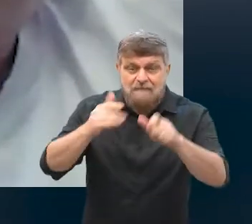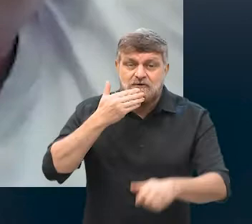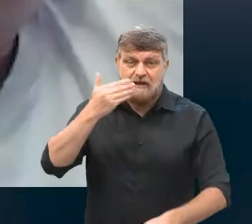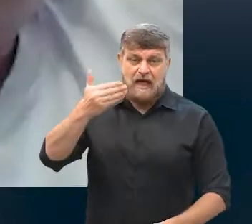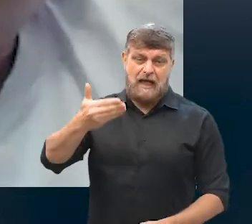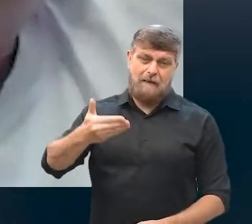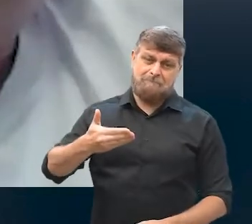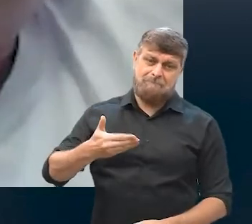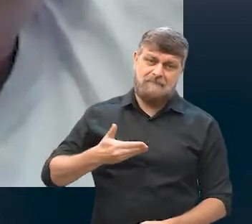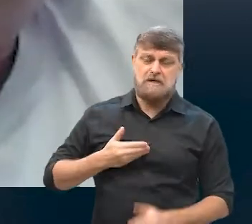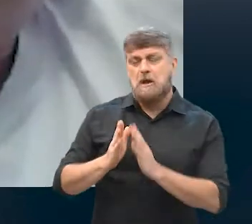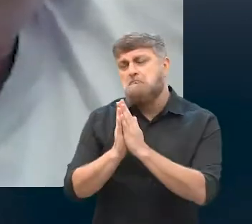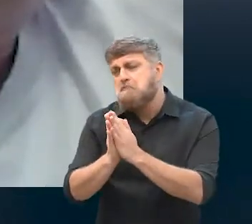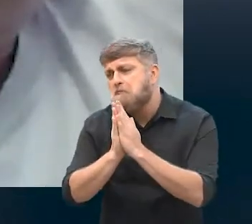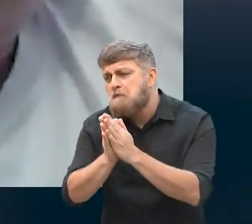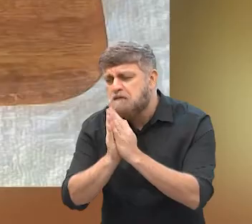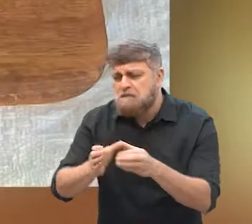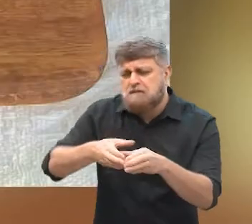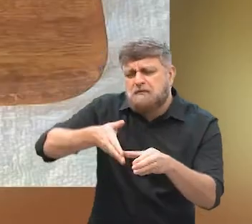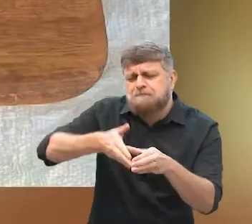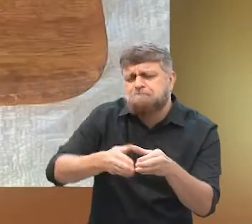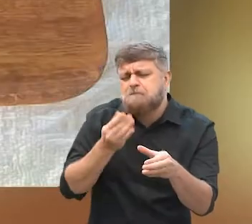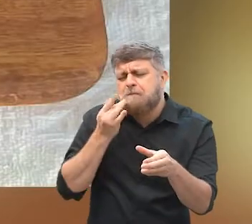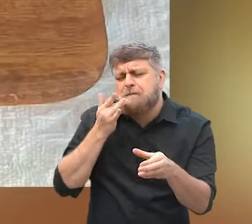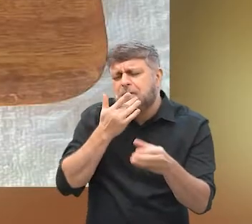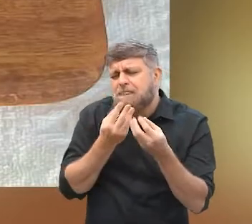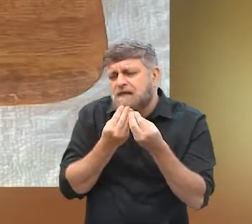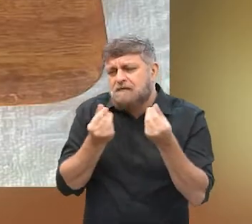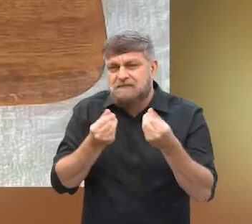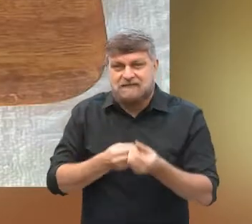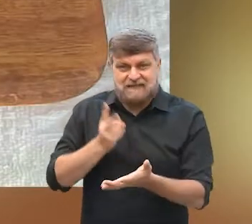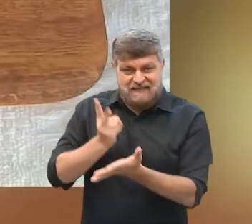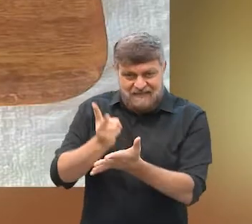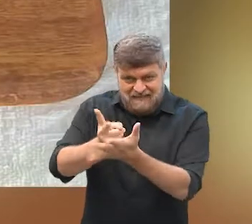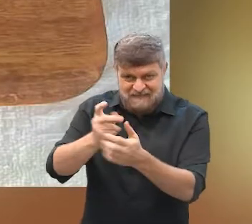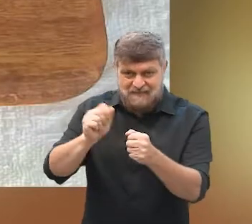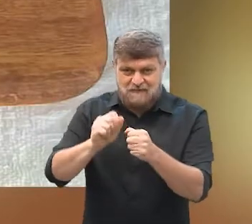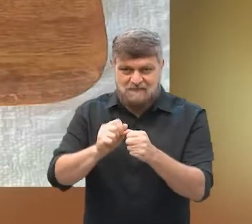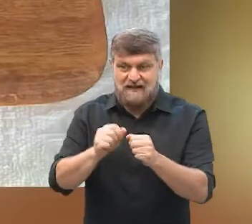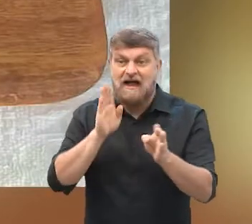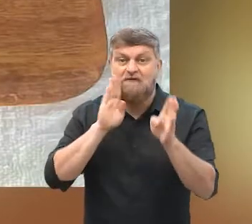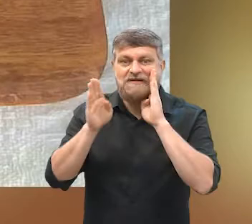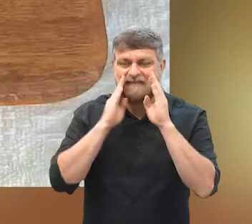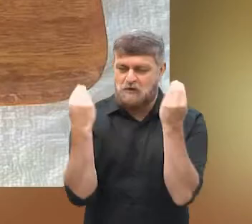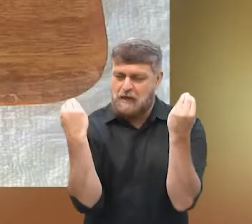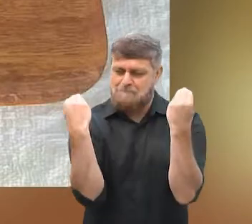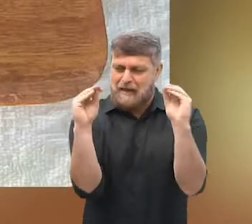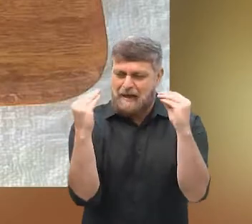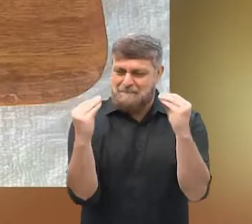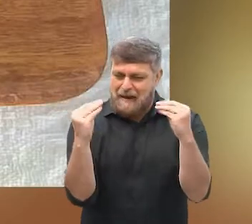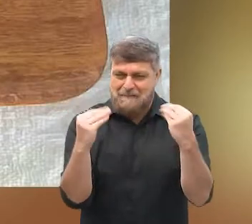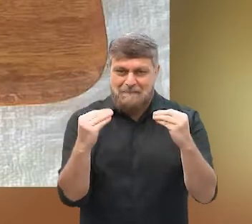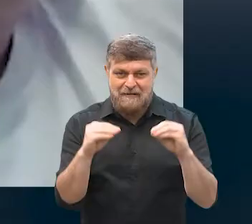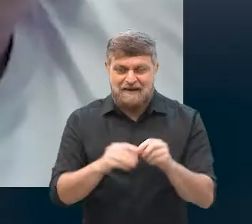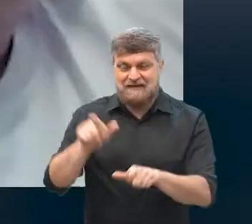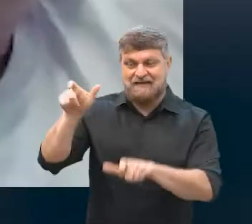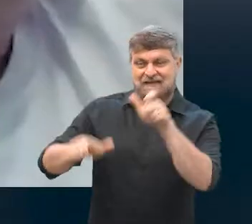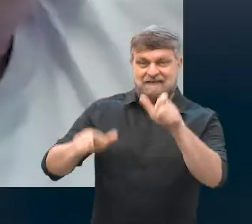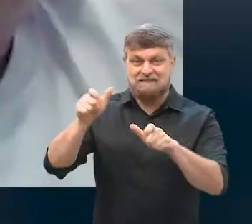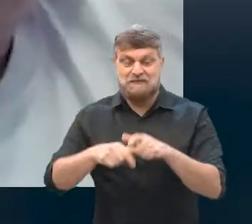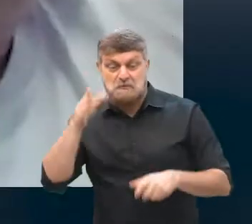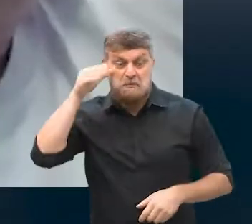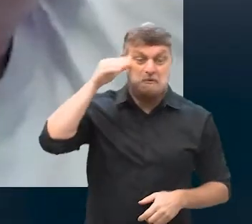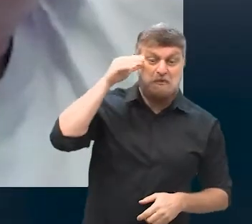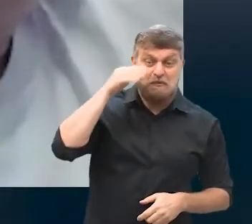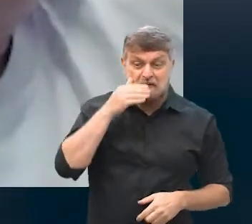para amigos, ai, Luiz, faz empanadas. Ele sempre faz comida e posta no Facebook. Aí isso gera, né, entre os